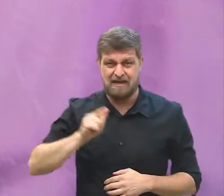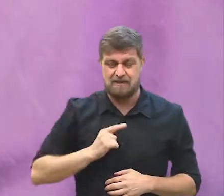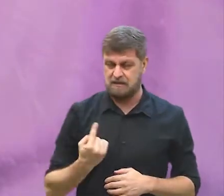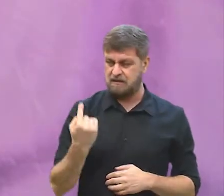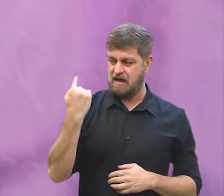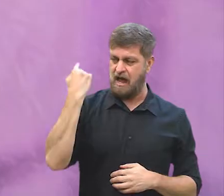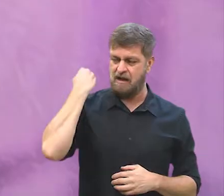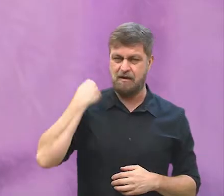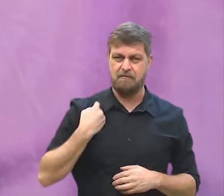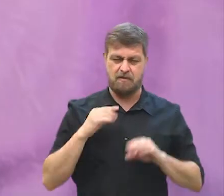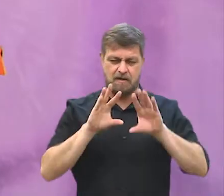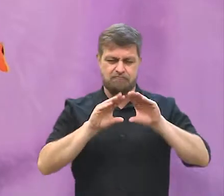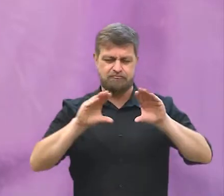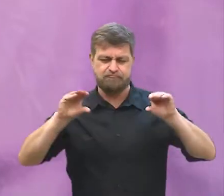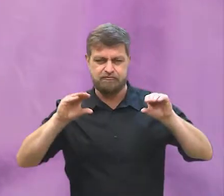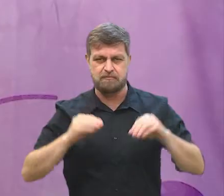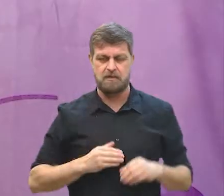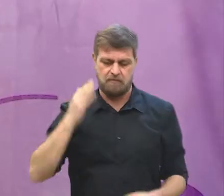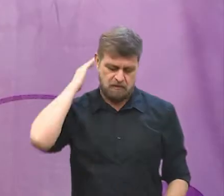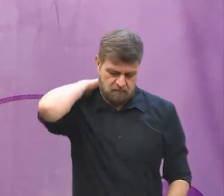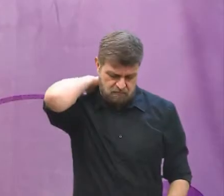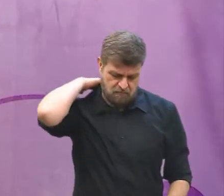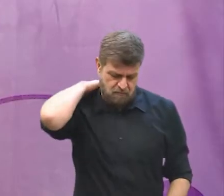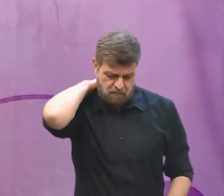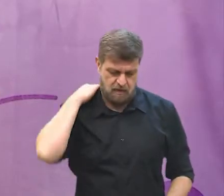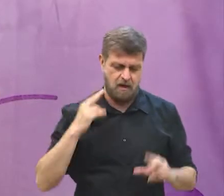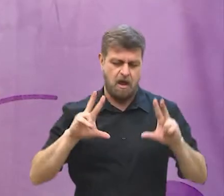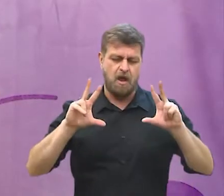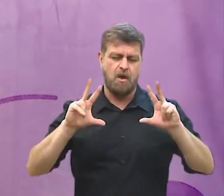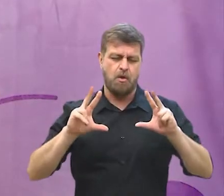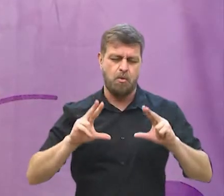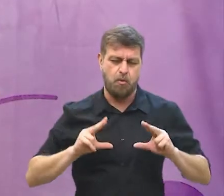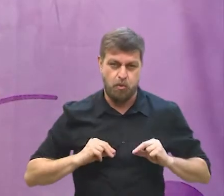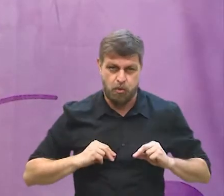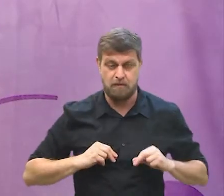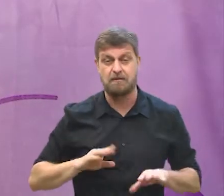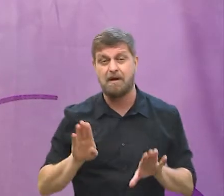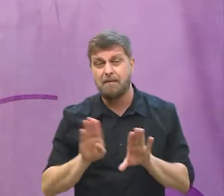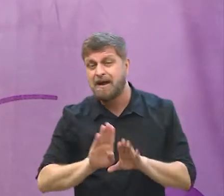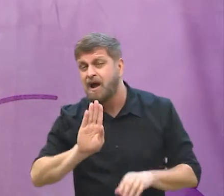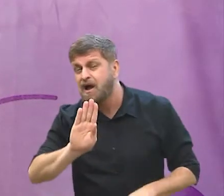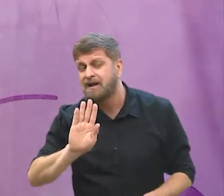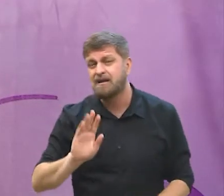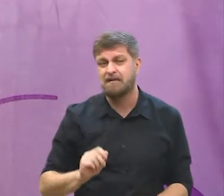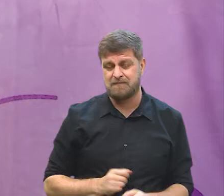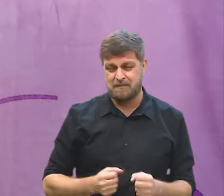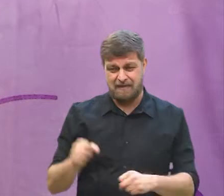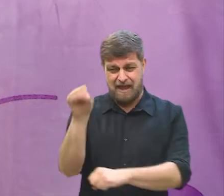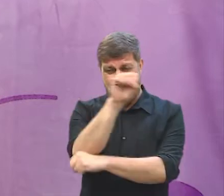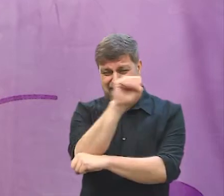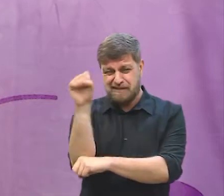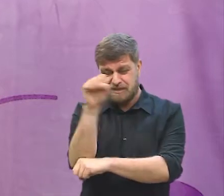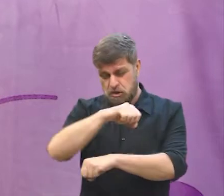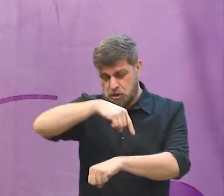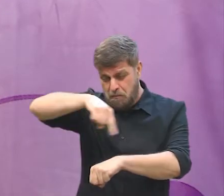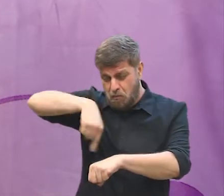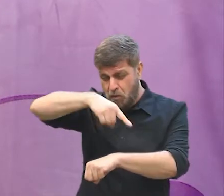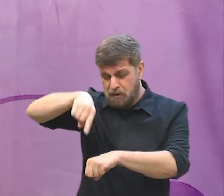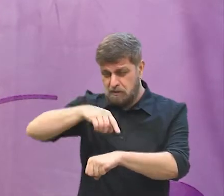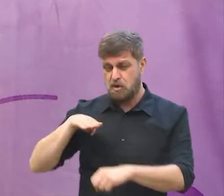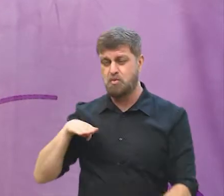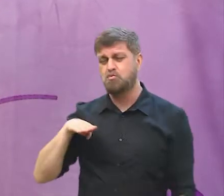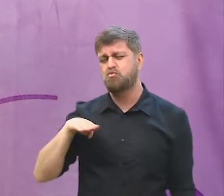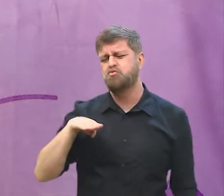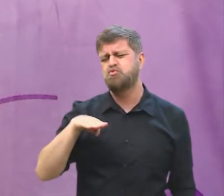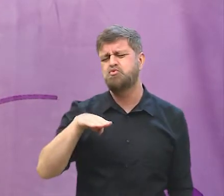até algumas esteirinhas atrás para fazer uma massagem nas costas, dar uma relaxada. Mas quem dirige por muito tempo, o que